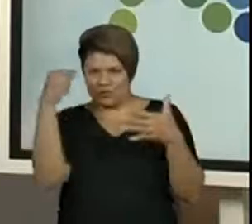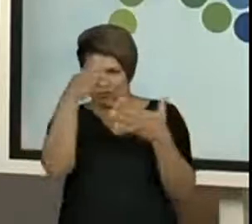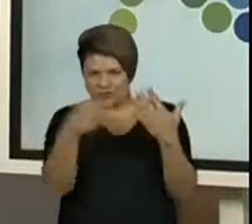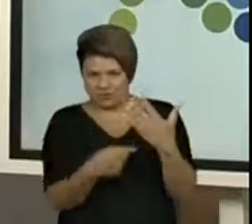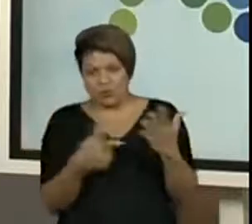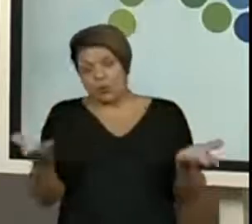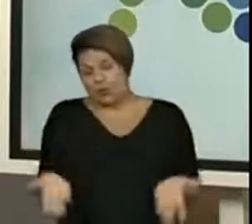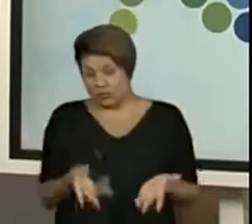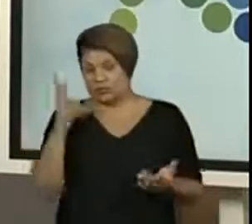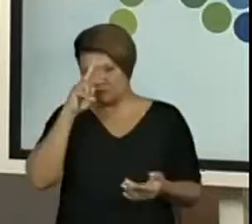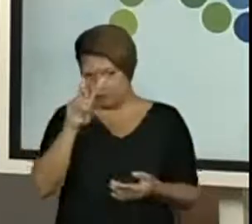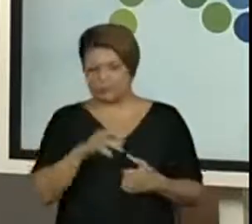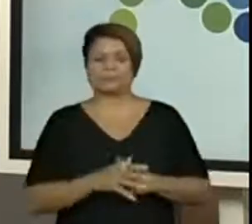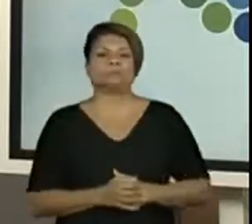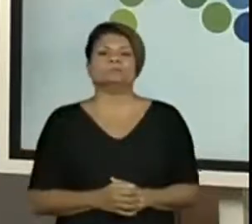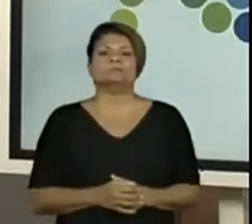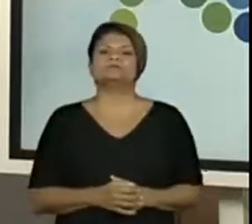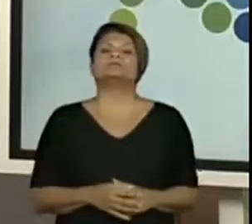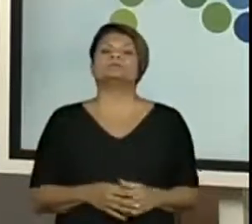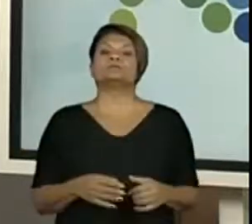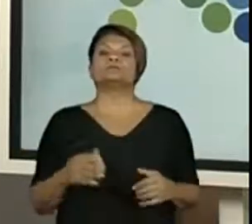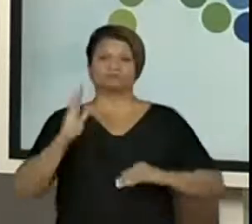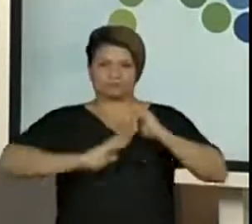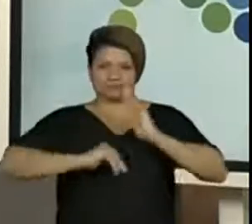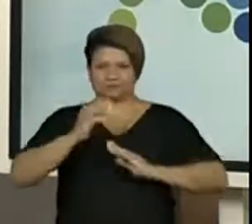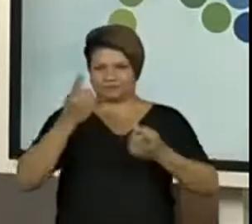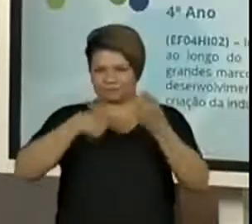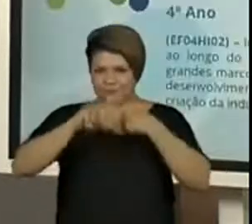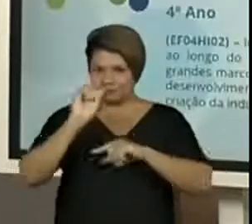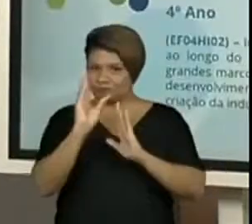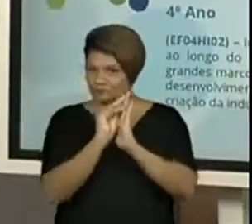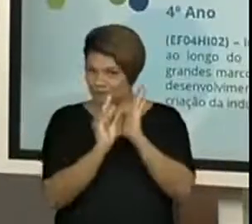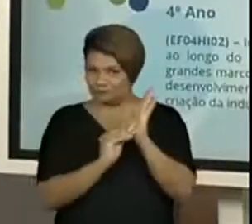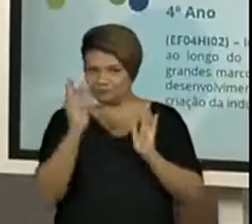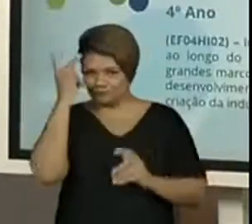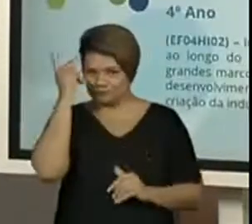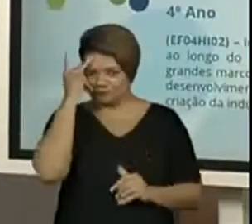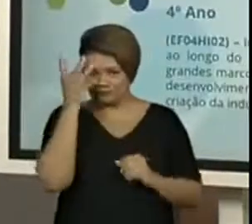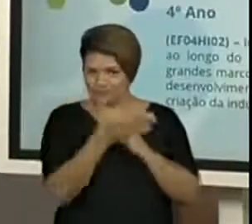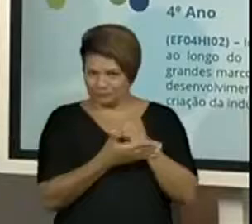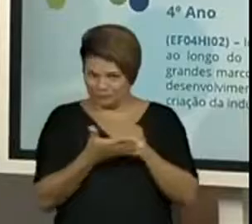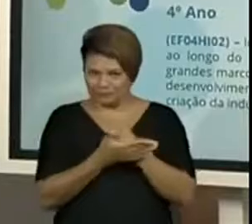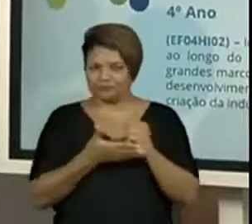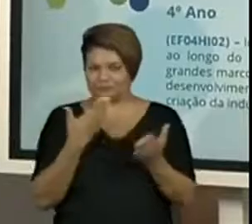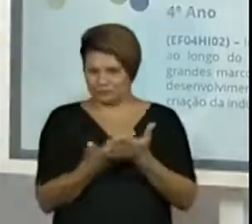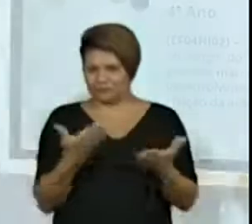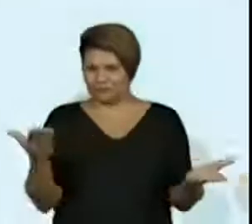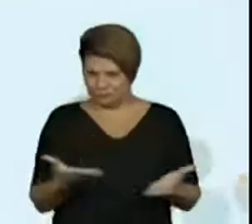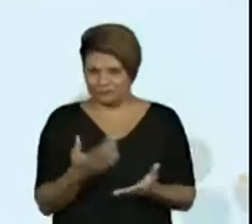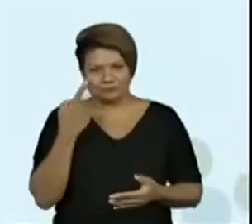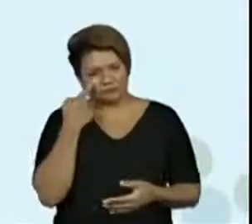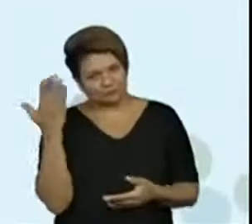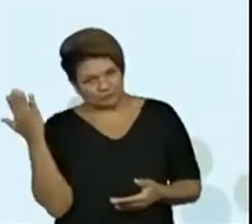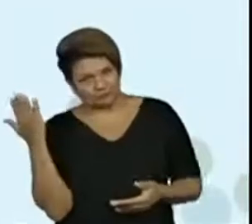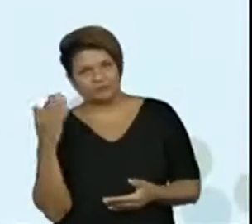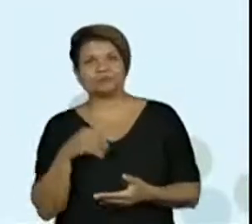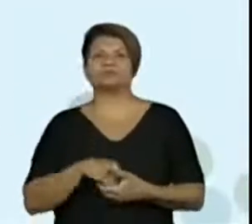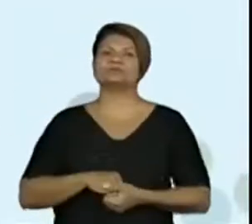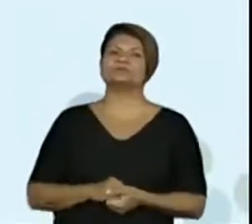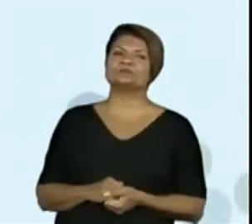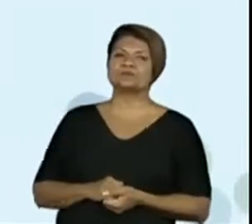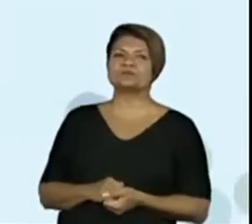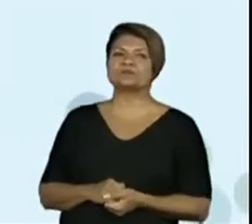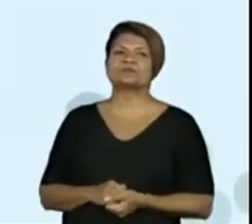de história. Vamos conhecer a habilidade do currículo paulista sobre a qual se baseia essa aula? Atenção à